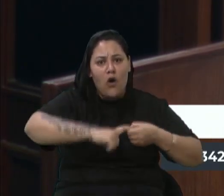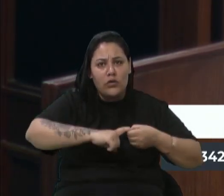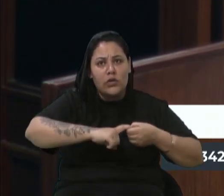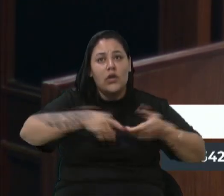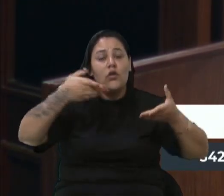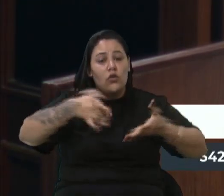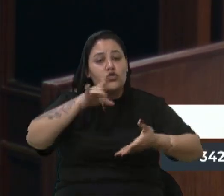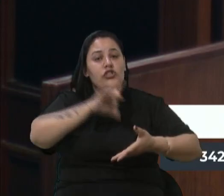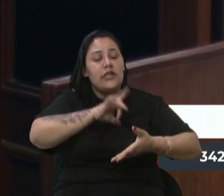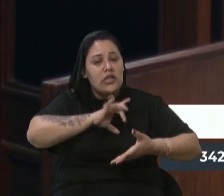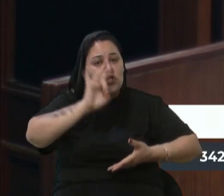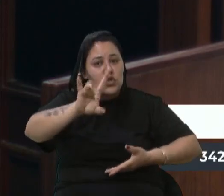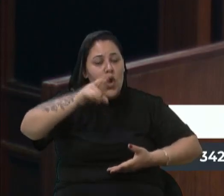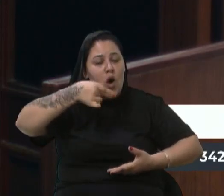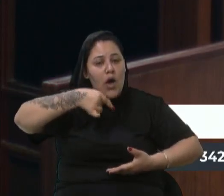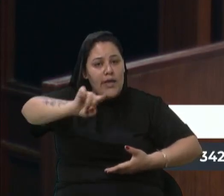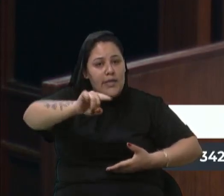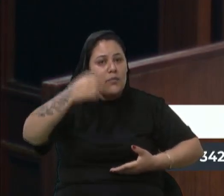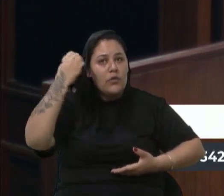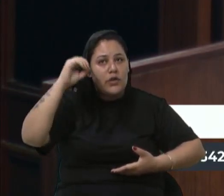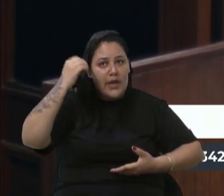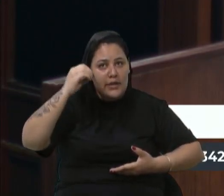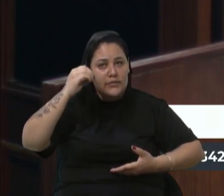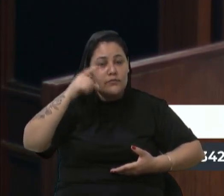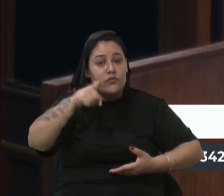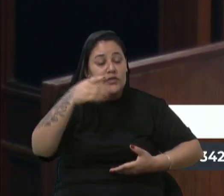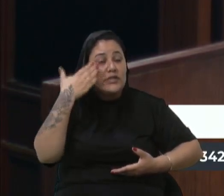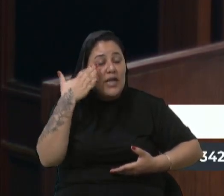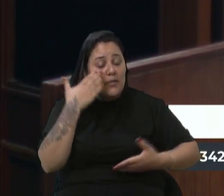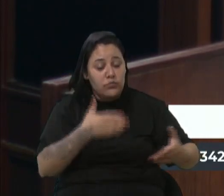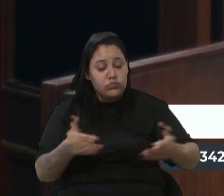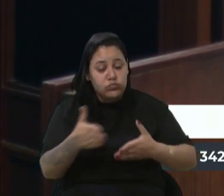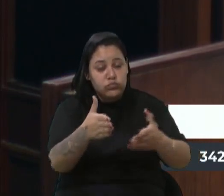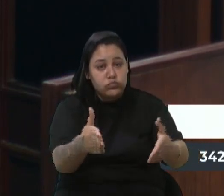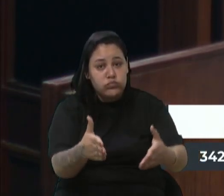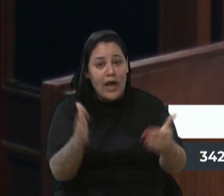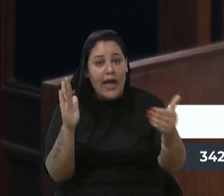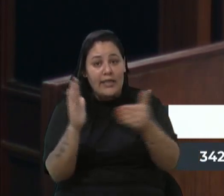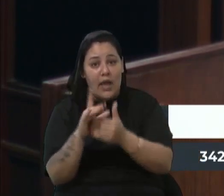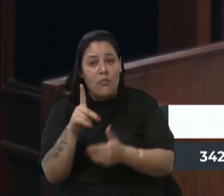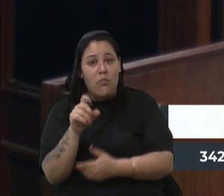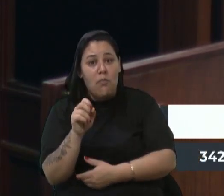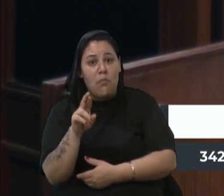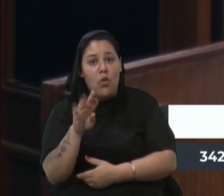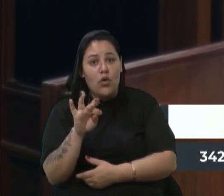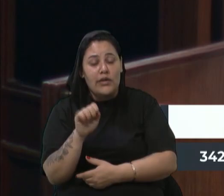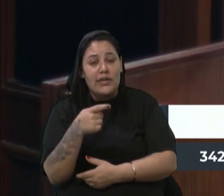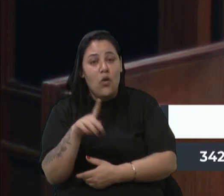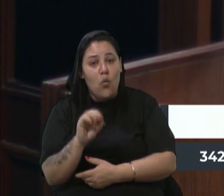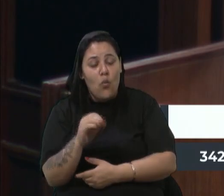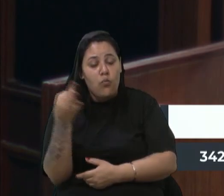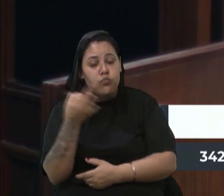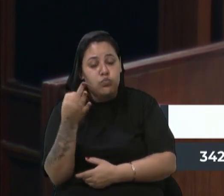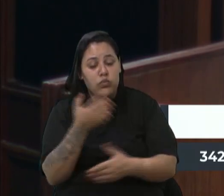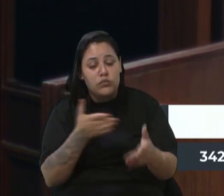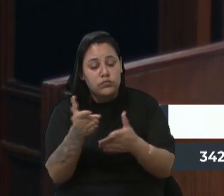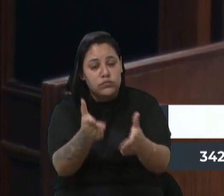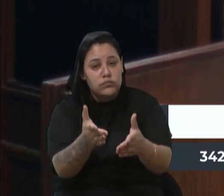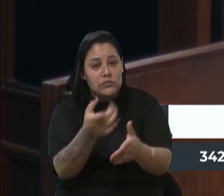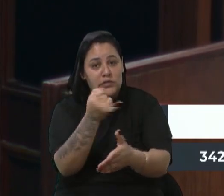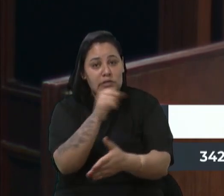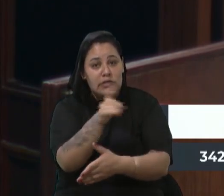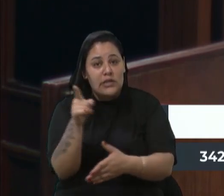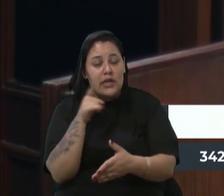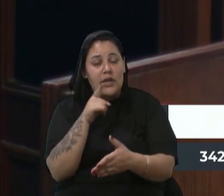que de São Vendelino até Portão é uma maravilha a estrada. Se tem algum problema, a gente sabe muito bem que é na Serra. A gente tem essa